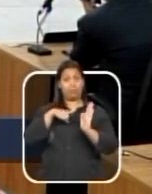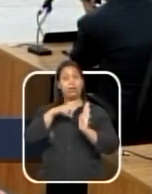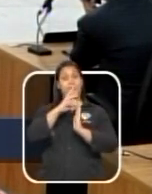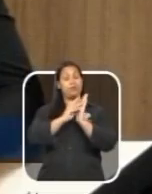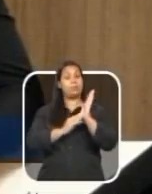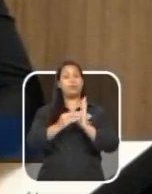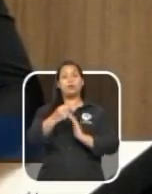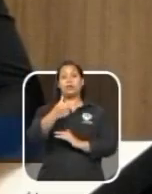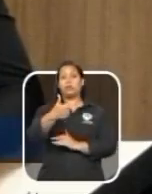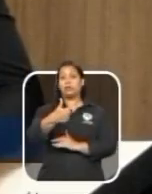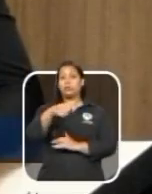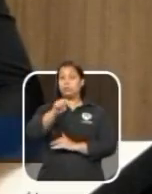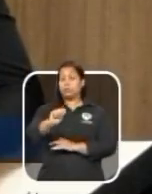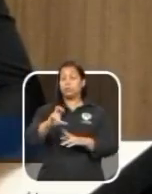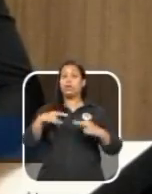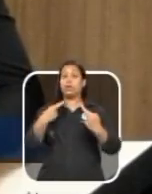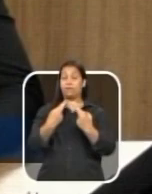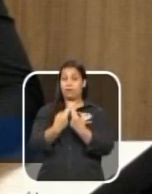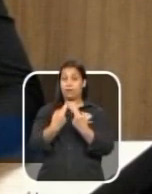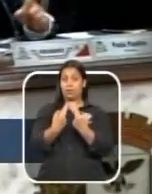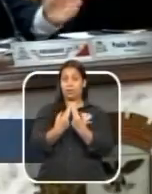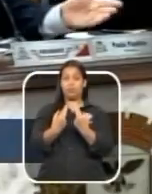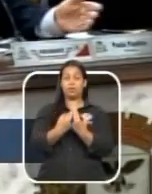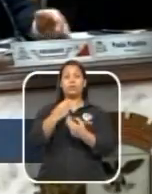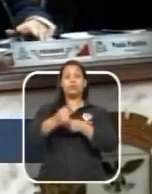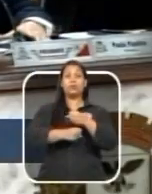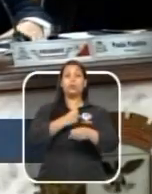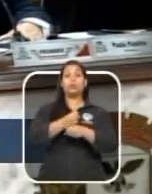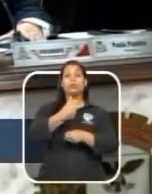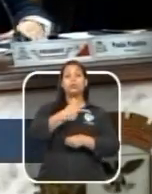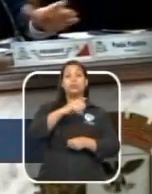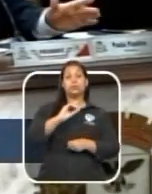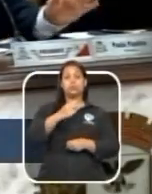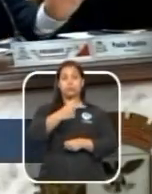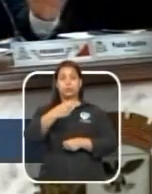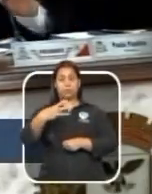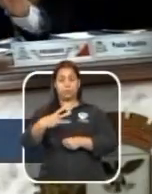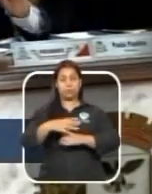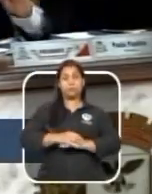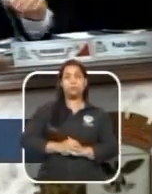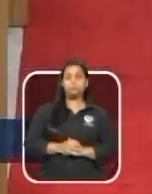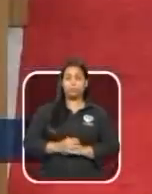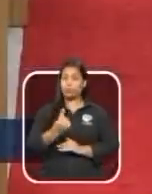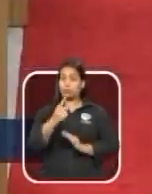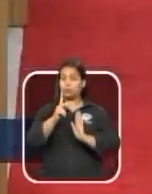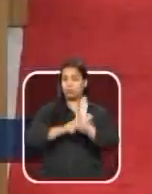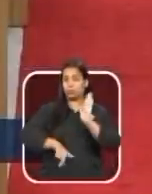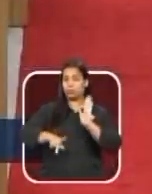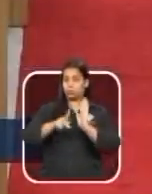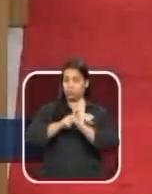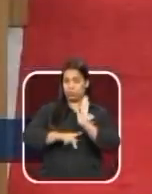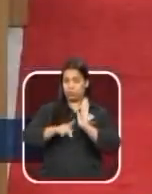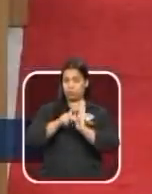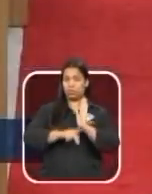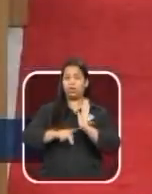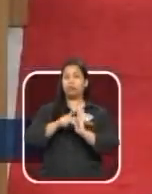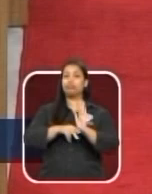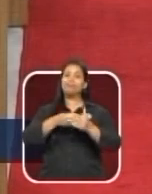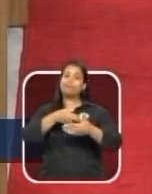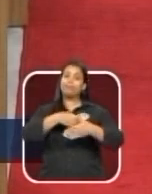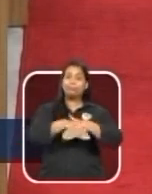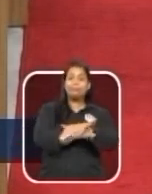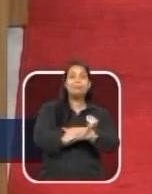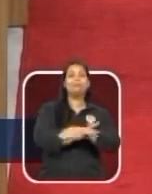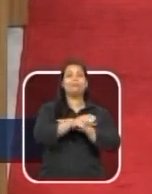na pauta da 18ª sessão ordinária de 2023. Um projeto acabou